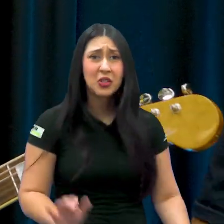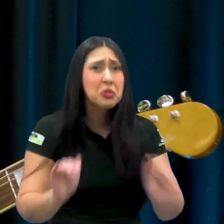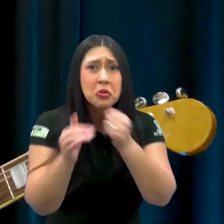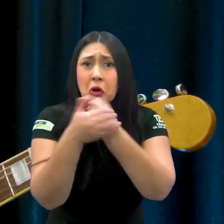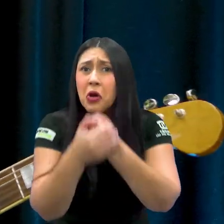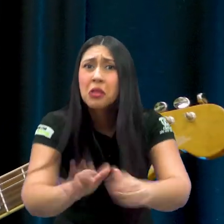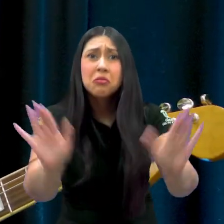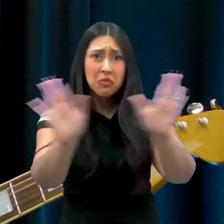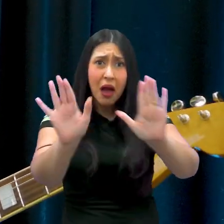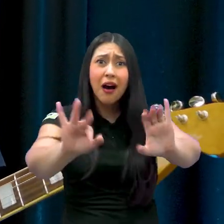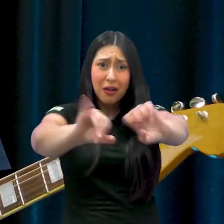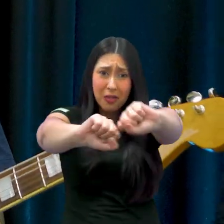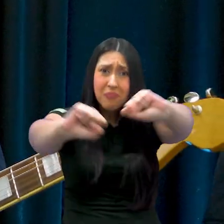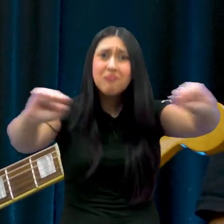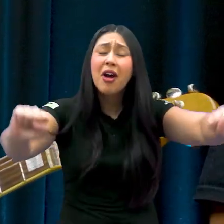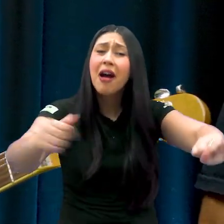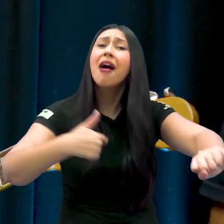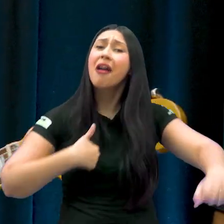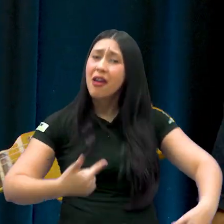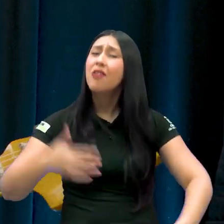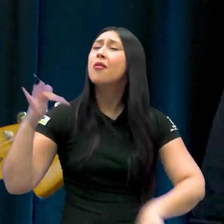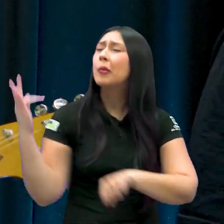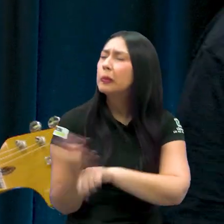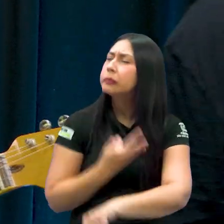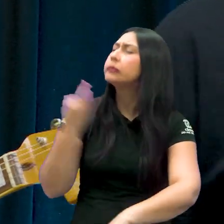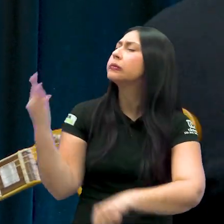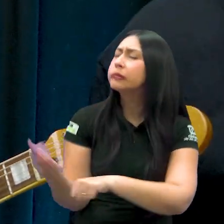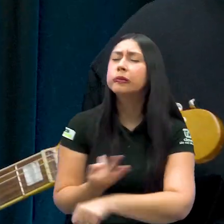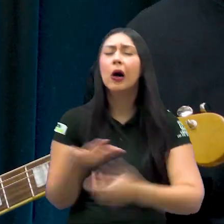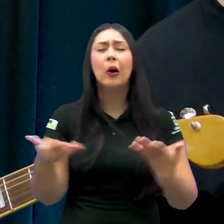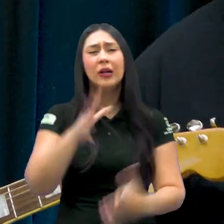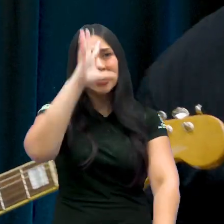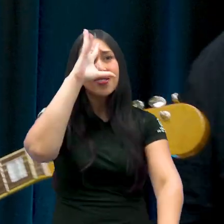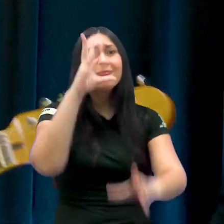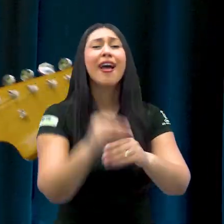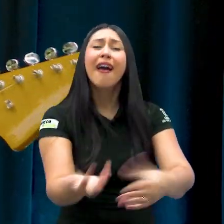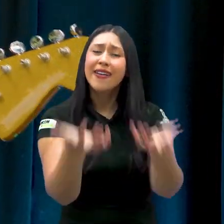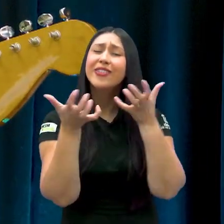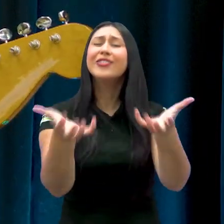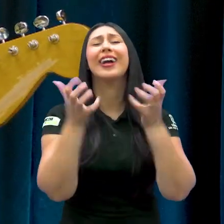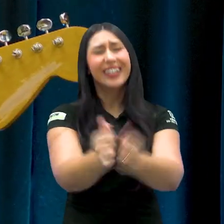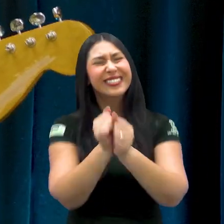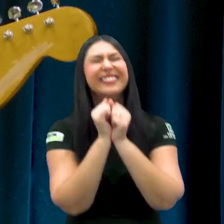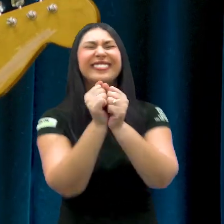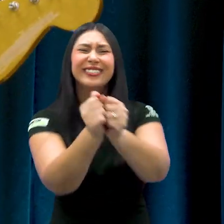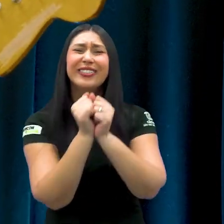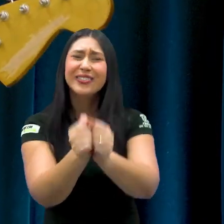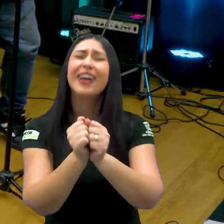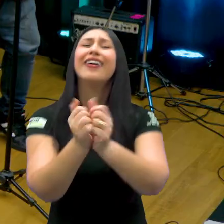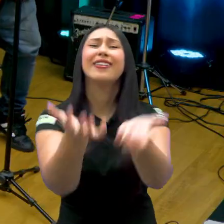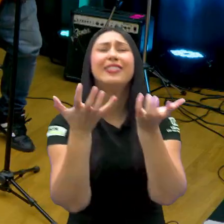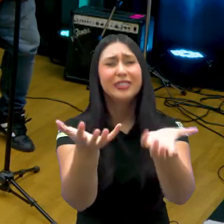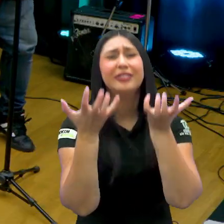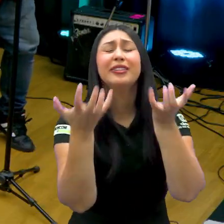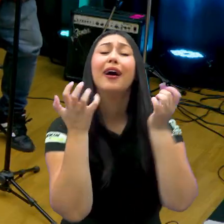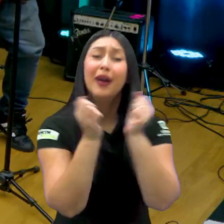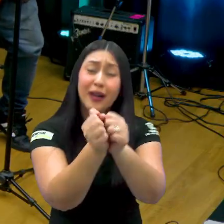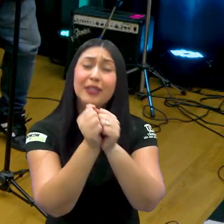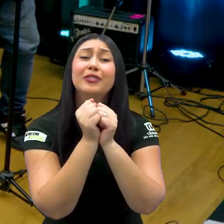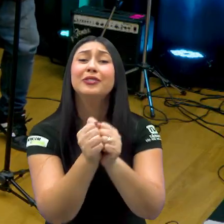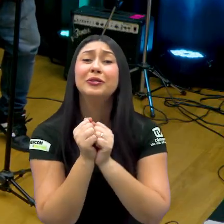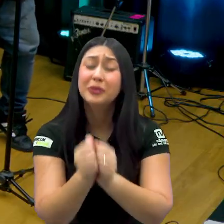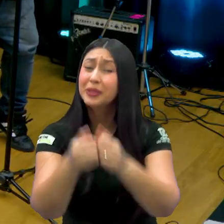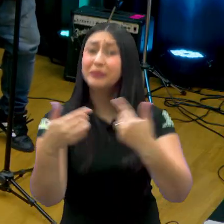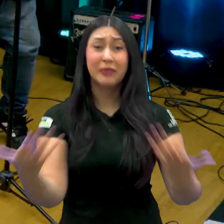Não se esconda, eu lutei pra entender o quanto eu queria estar com você. Eu só queria estar